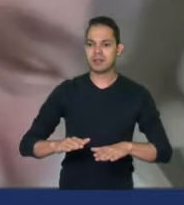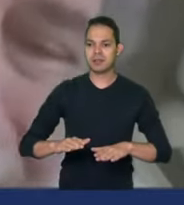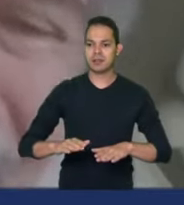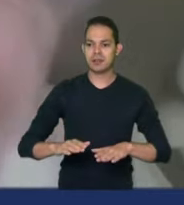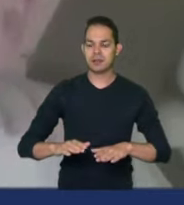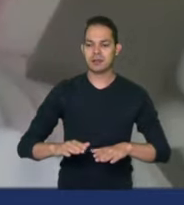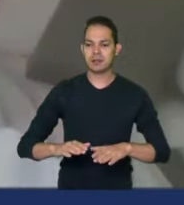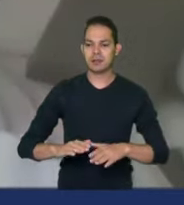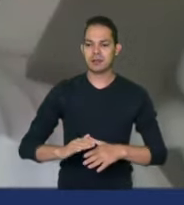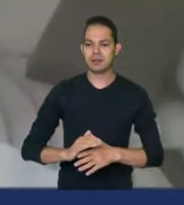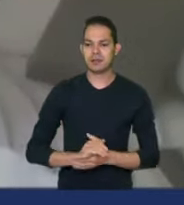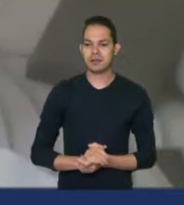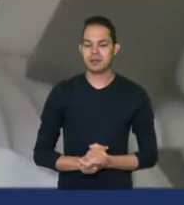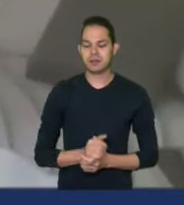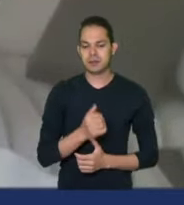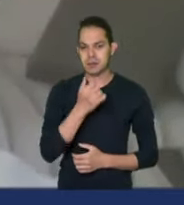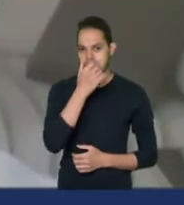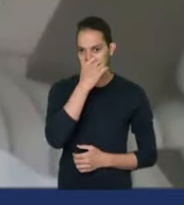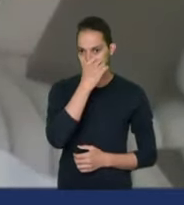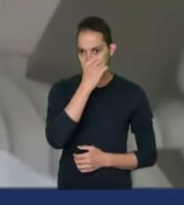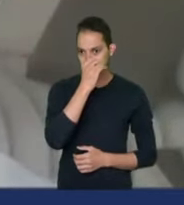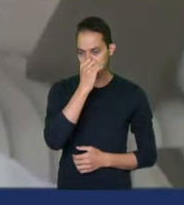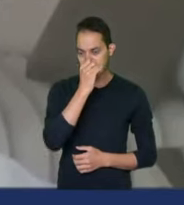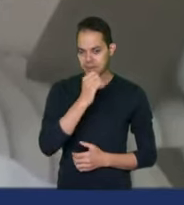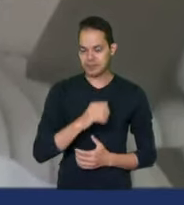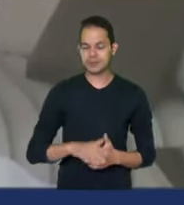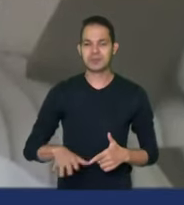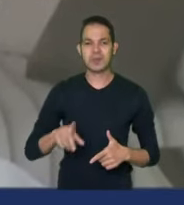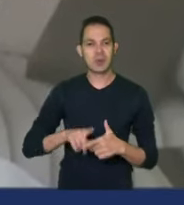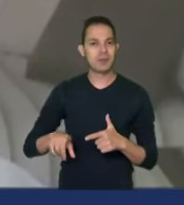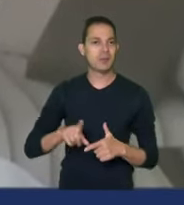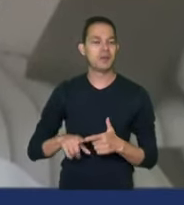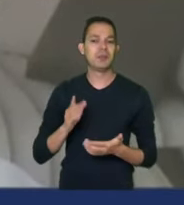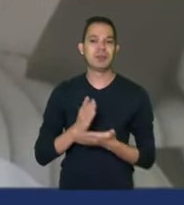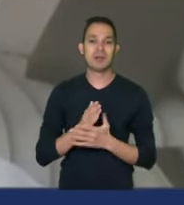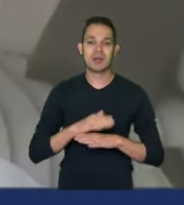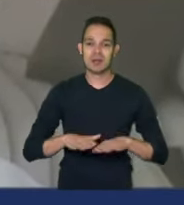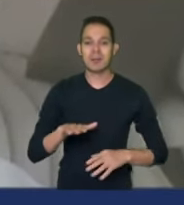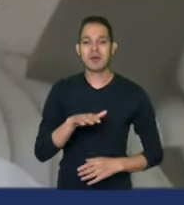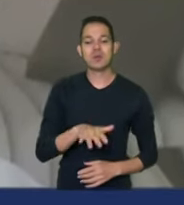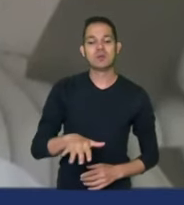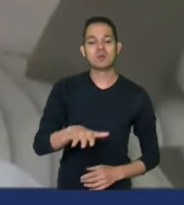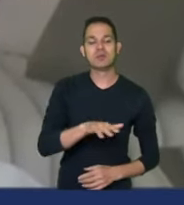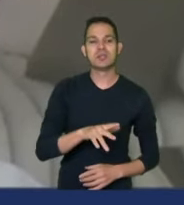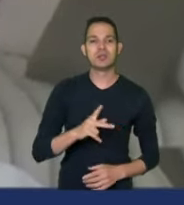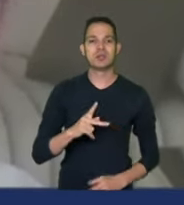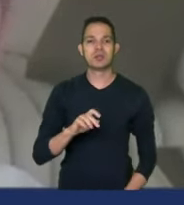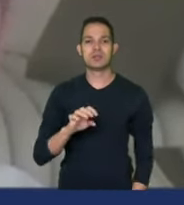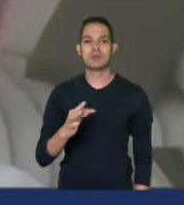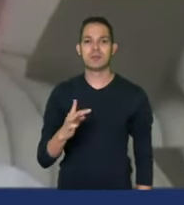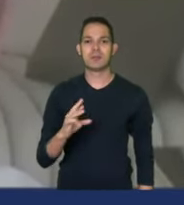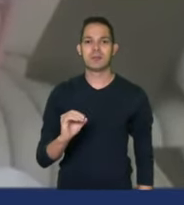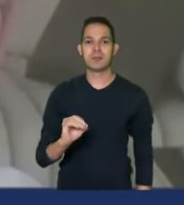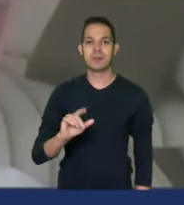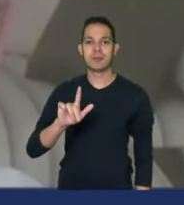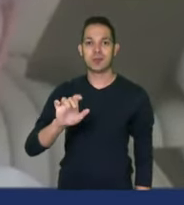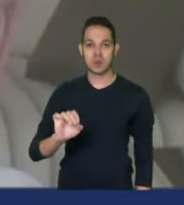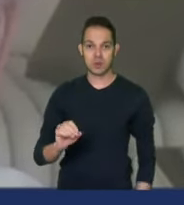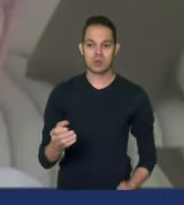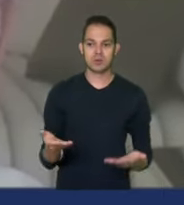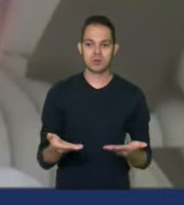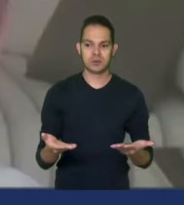com esse estado de calamidade, né, que é o setor de petróleo atualmente, está certo?